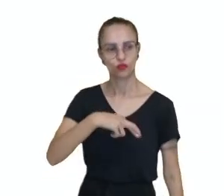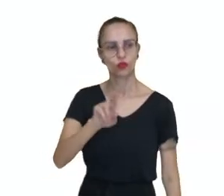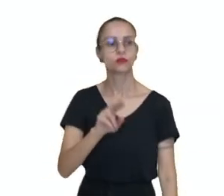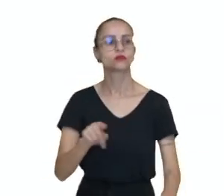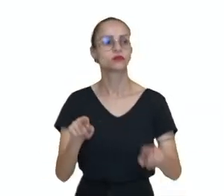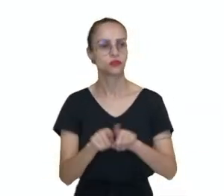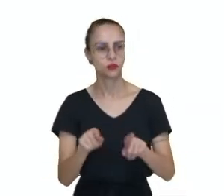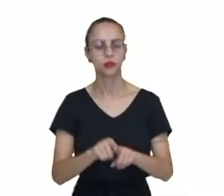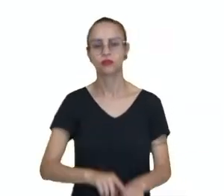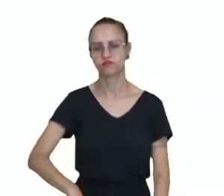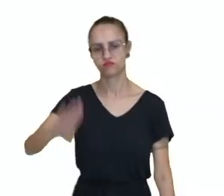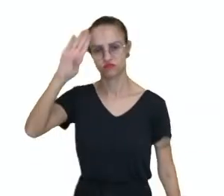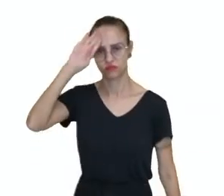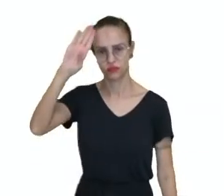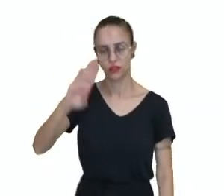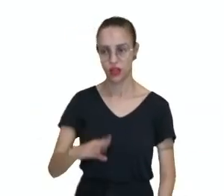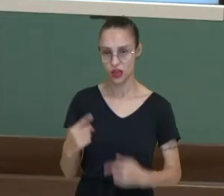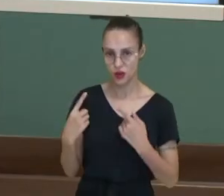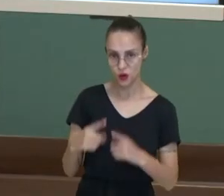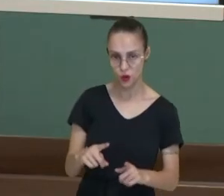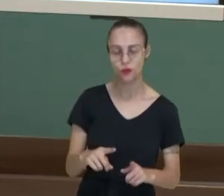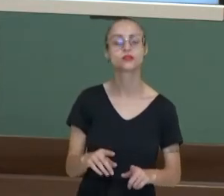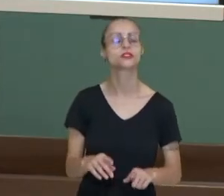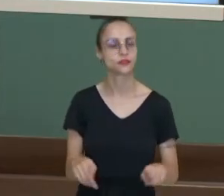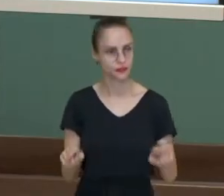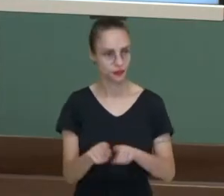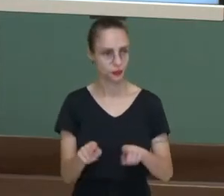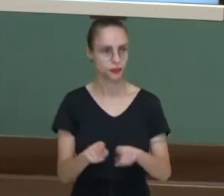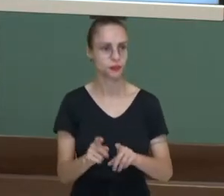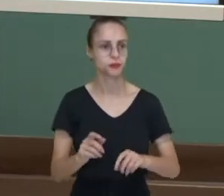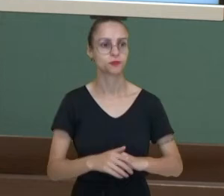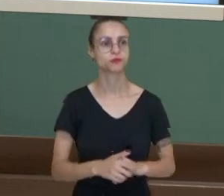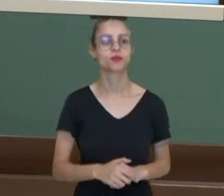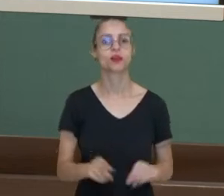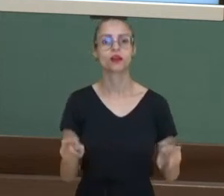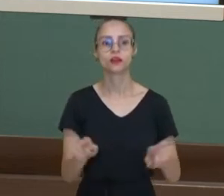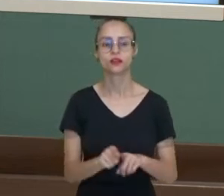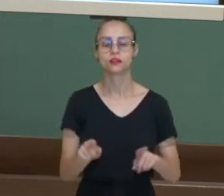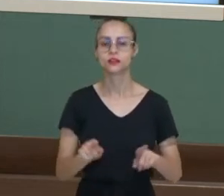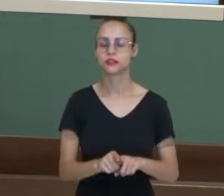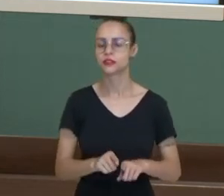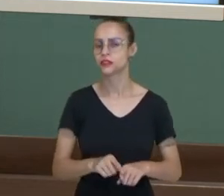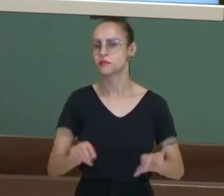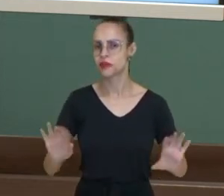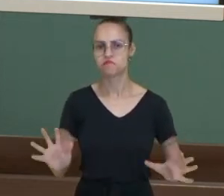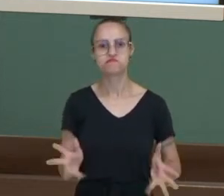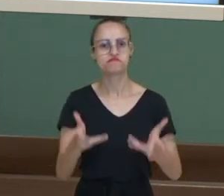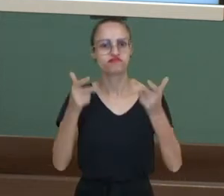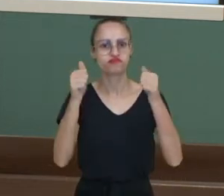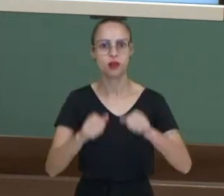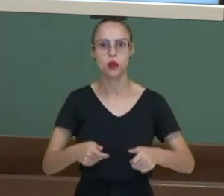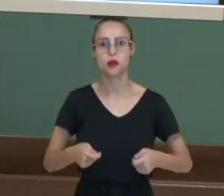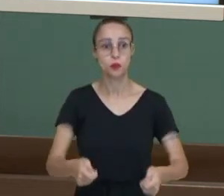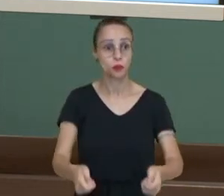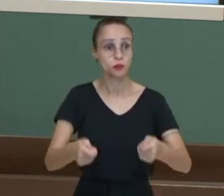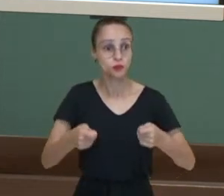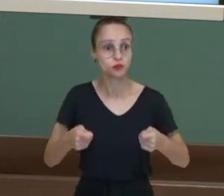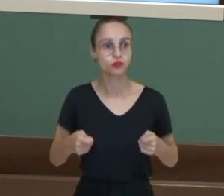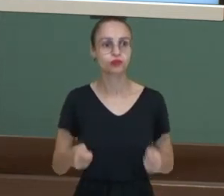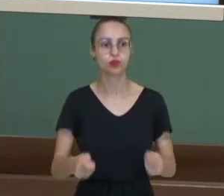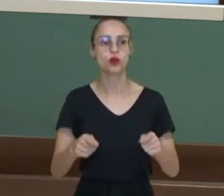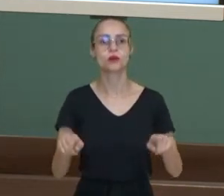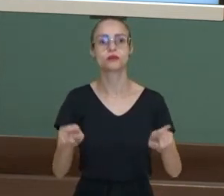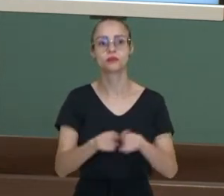mesmo militares contrários a essa ditadura civil-militar. E aperfeiçoou órgãos de repressão,